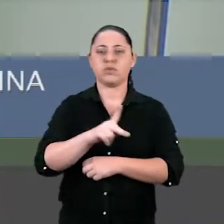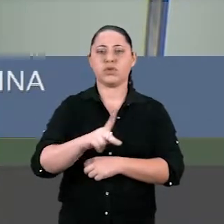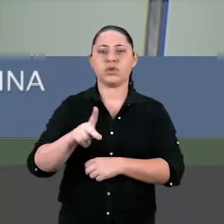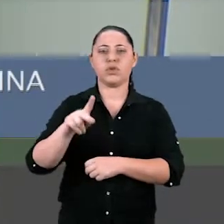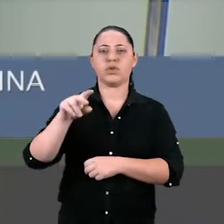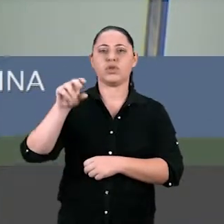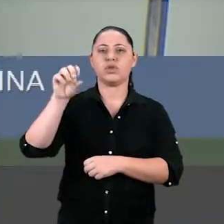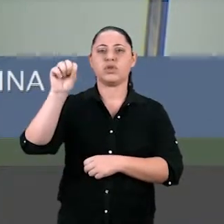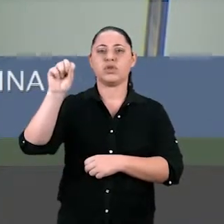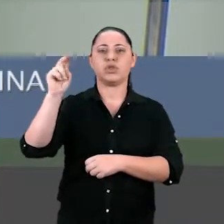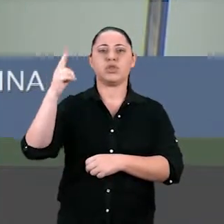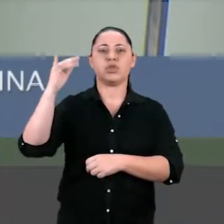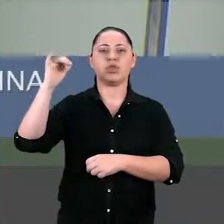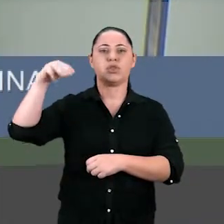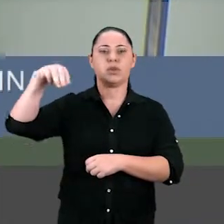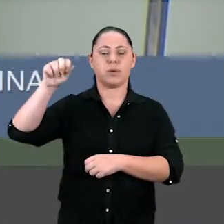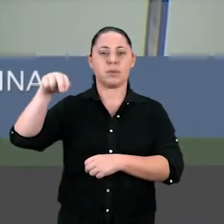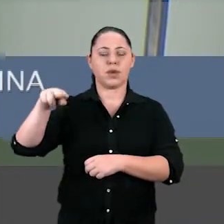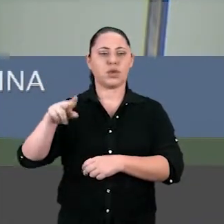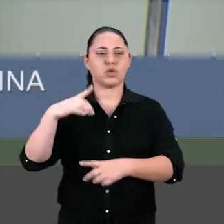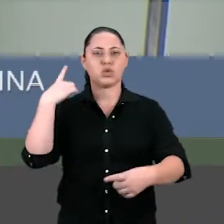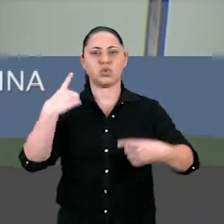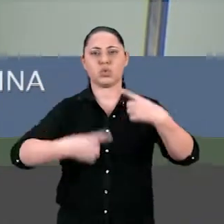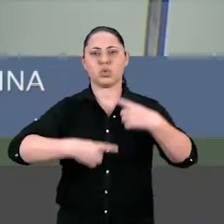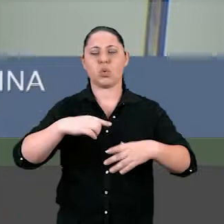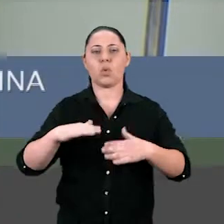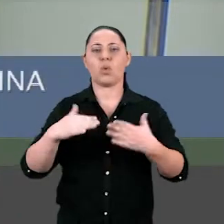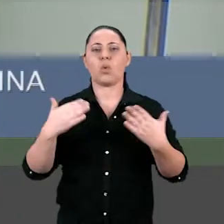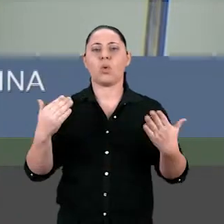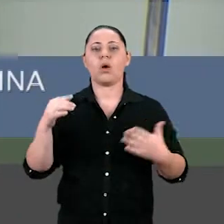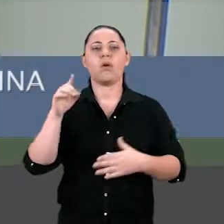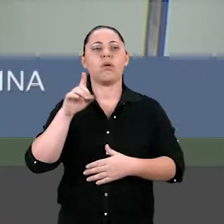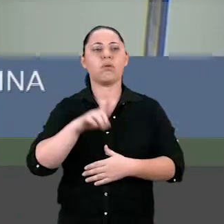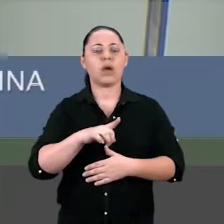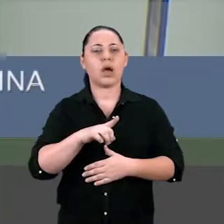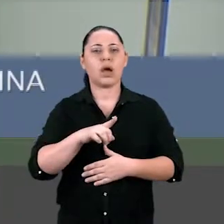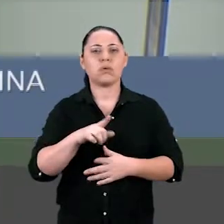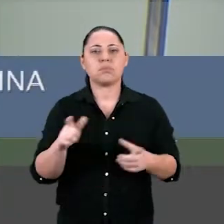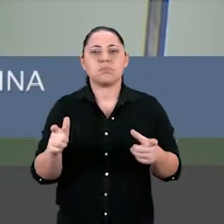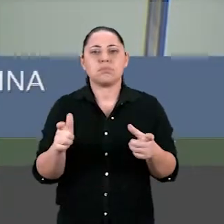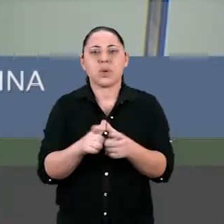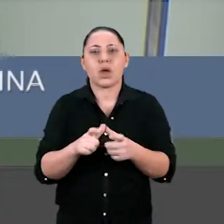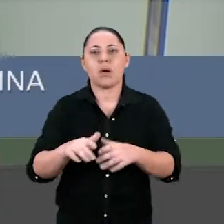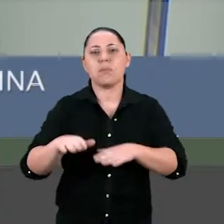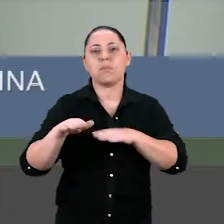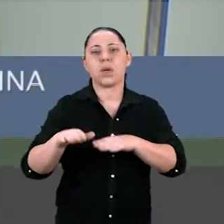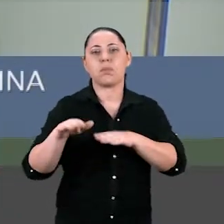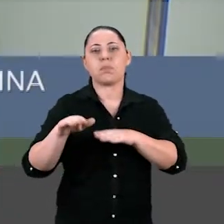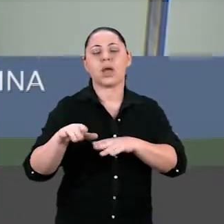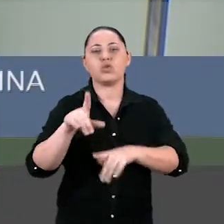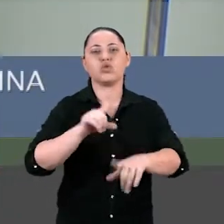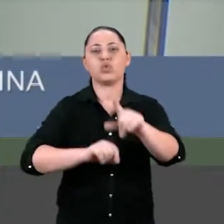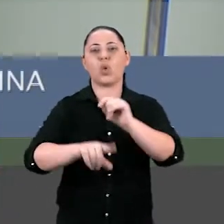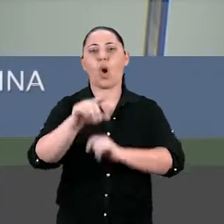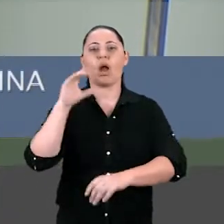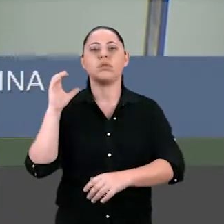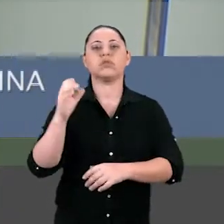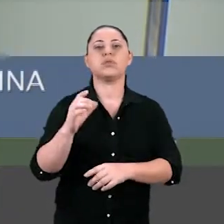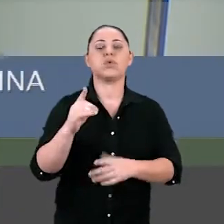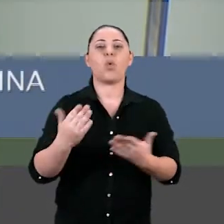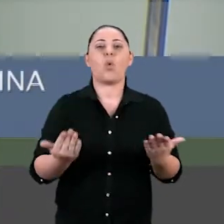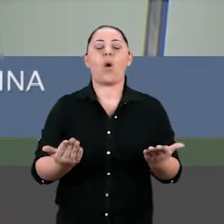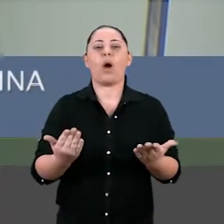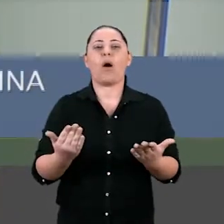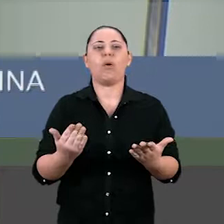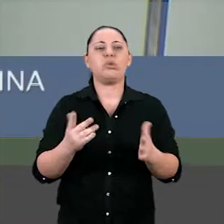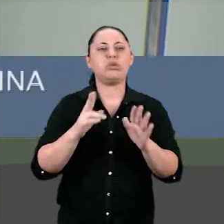Schirdemann, quando começaram a discutir qual é efetivamente a melhor manifestação da escolha de crimes ou da criação de